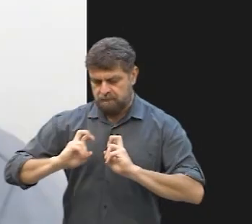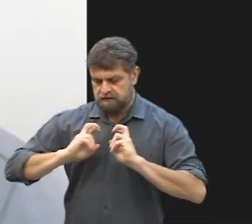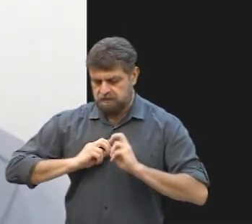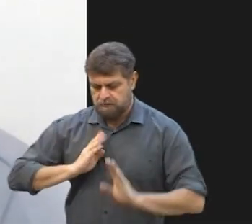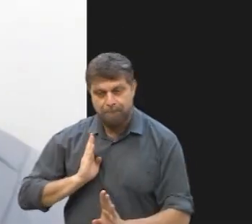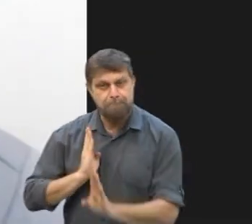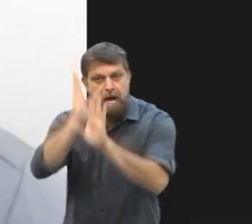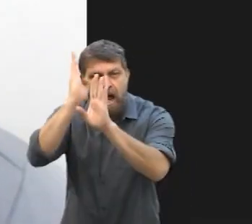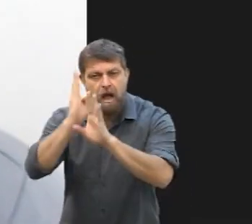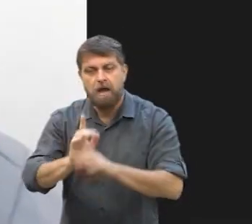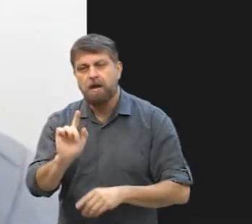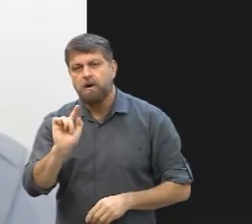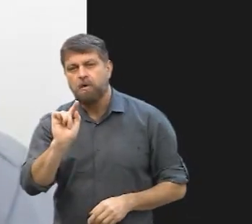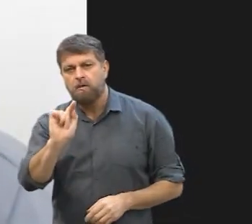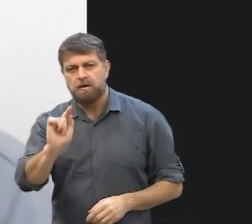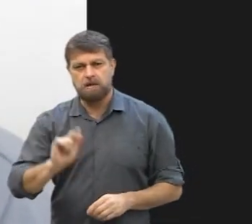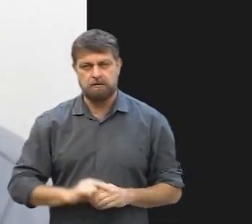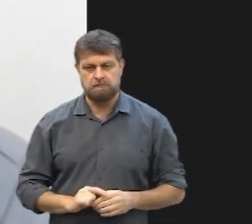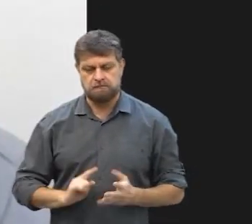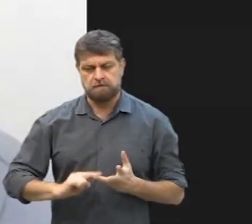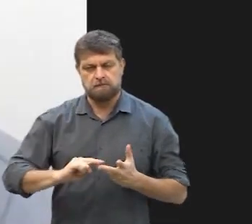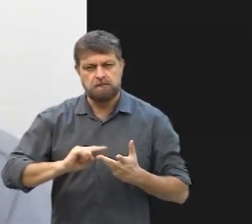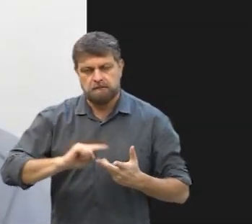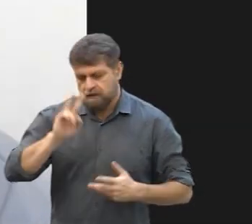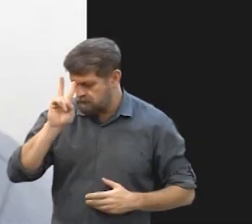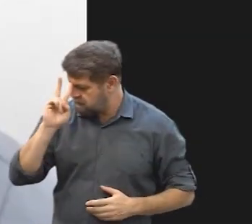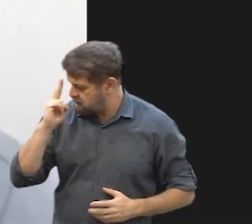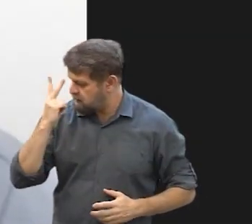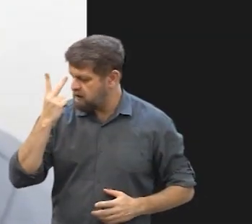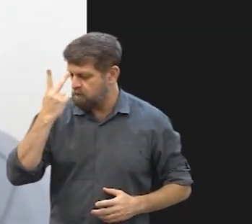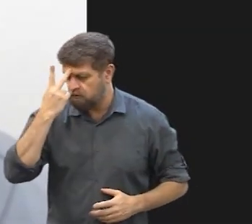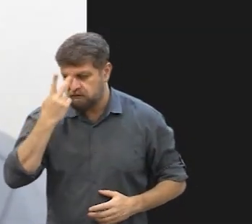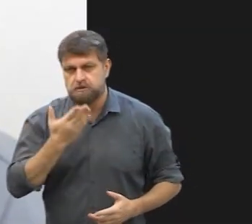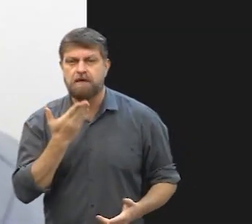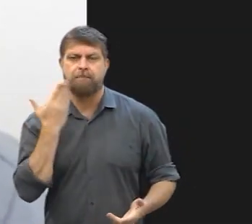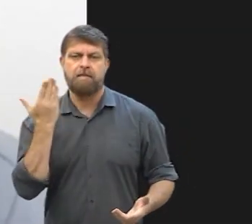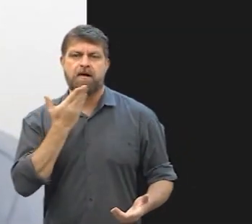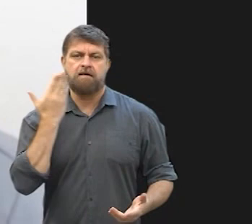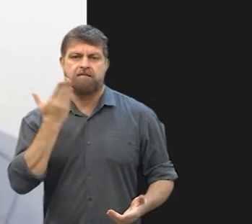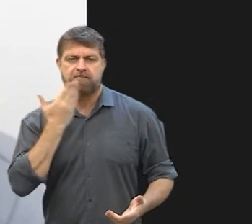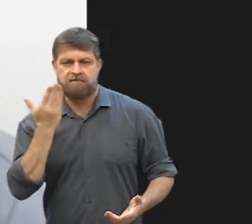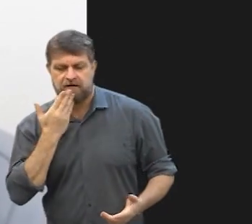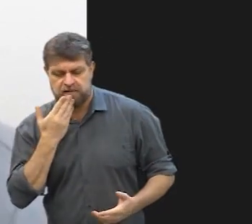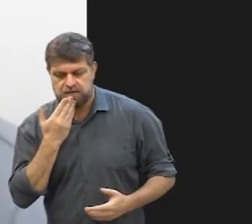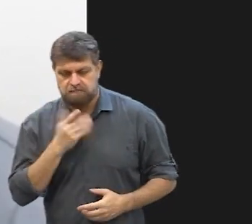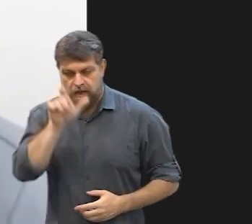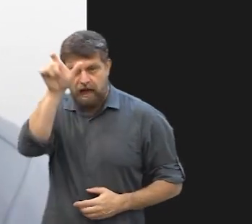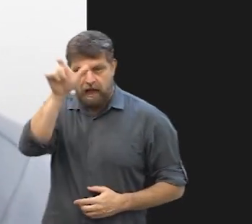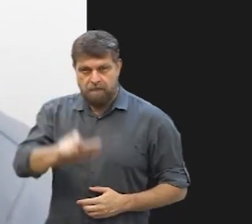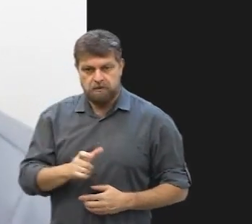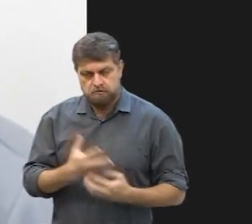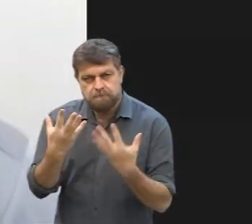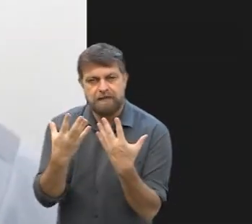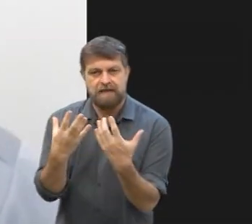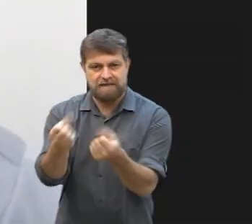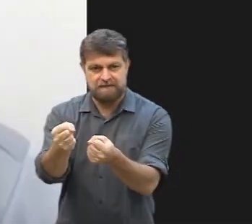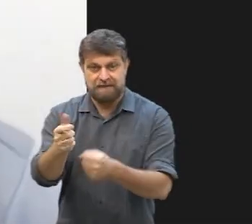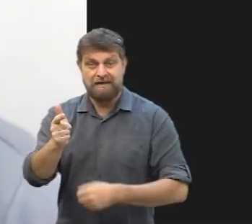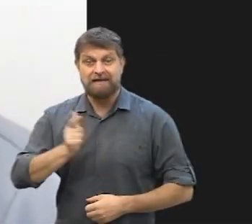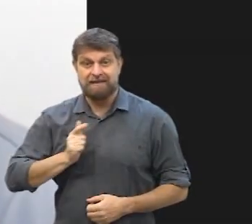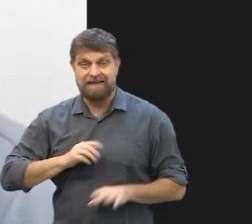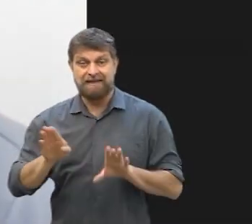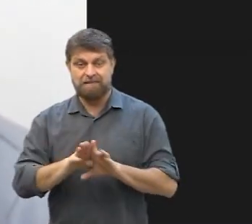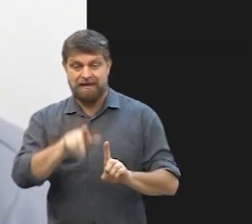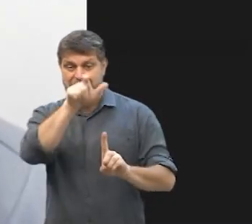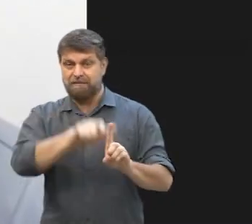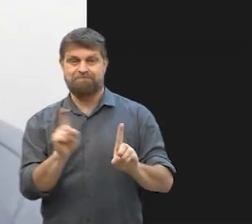percebe o que ela tem, então, aquilo já muda, já facilita bastante o trabalho. Ela percebe e aceita, porque